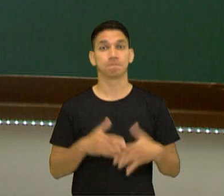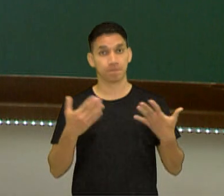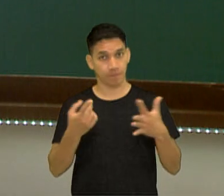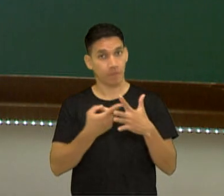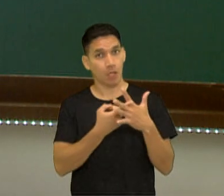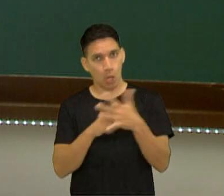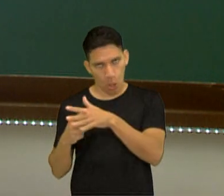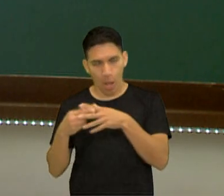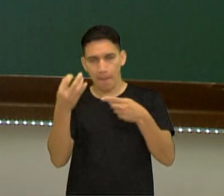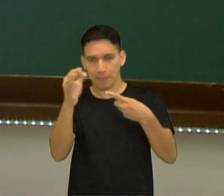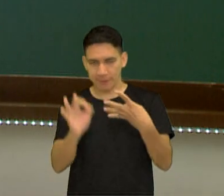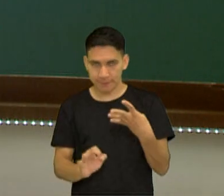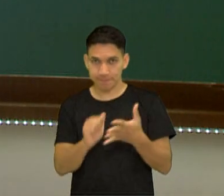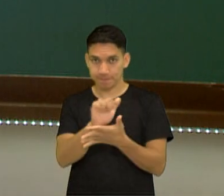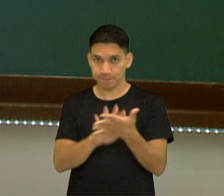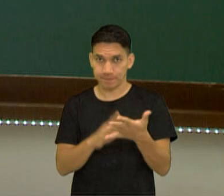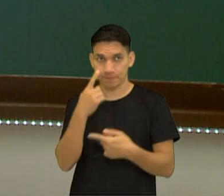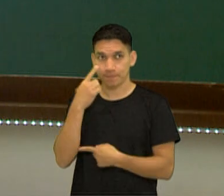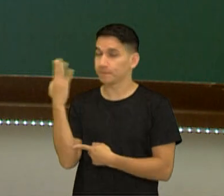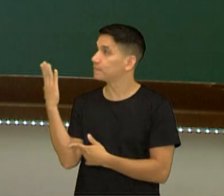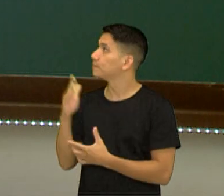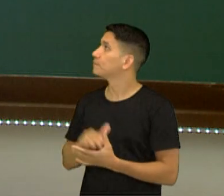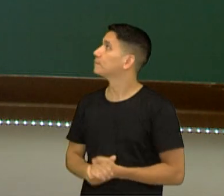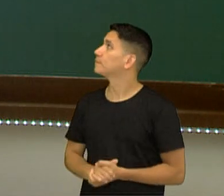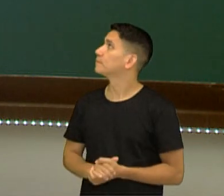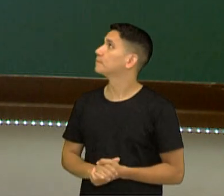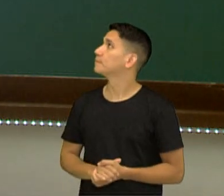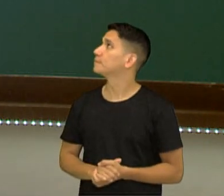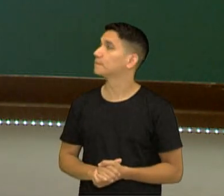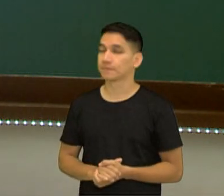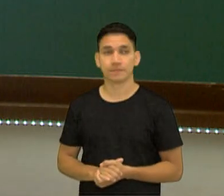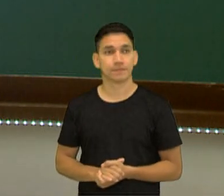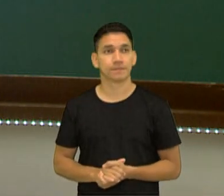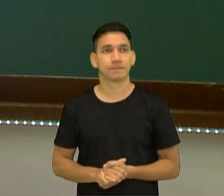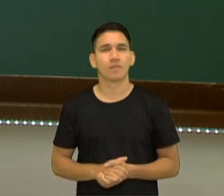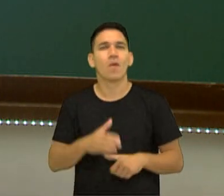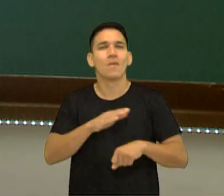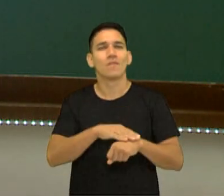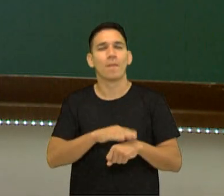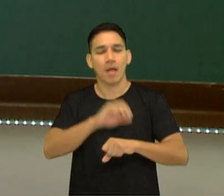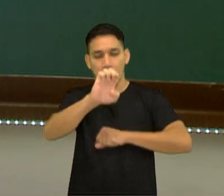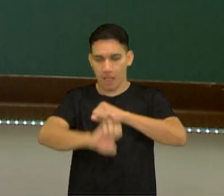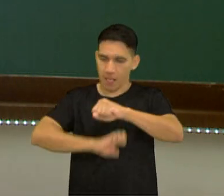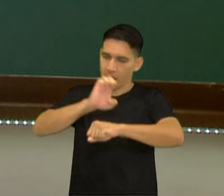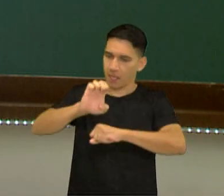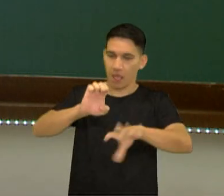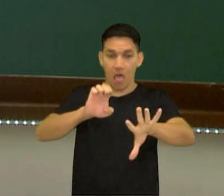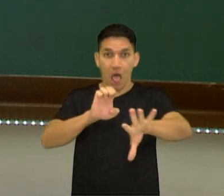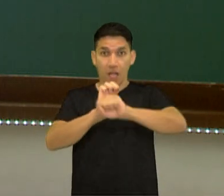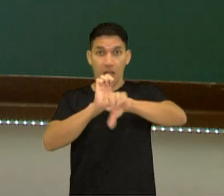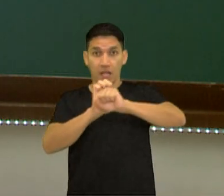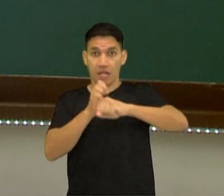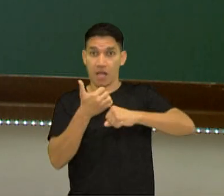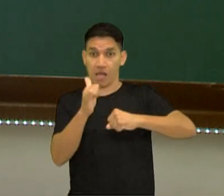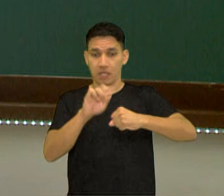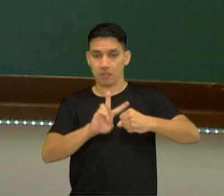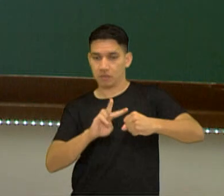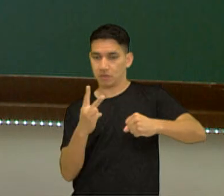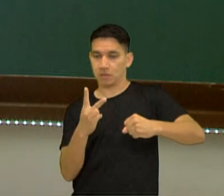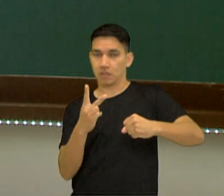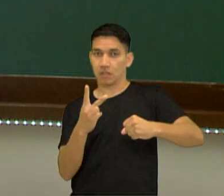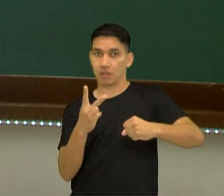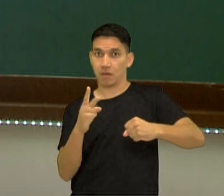Vamos para a correção da atividade? Olha só. Quando o elétron recebe energia, salta para um nível